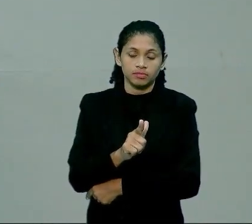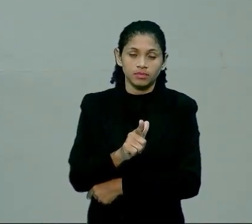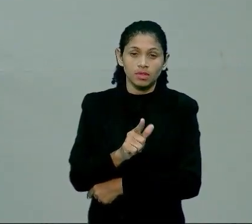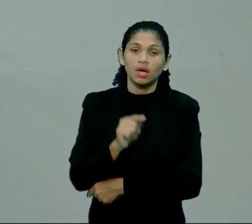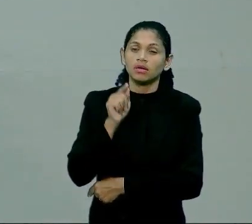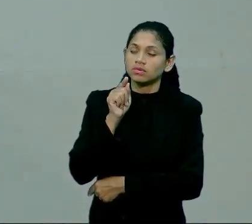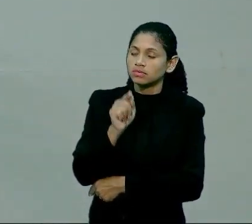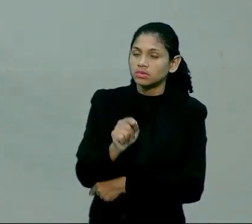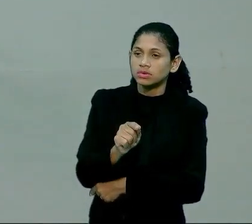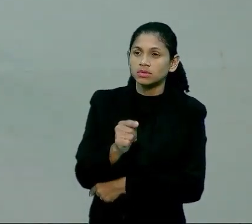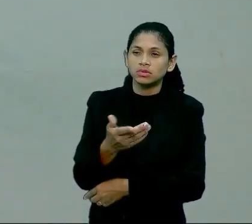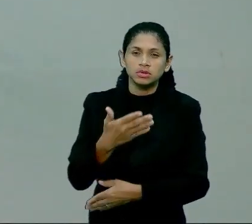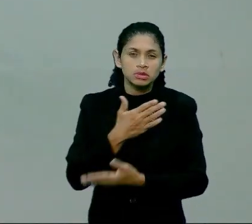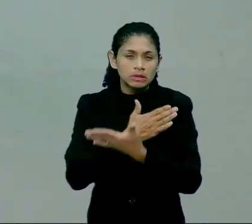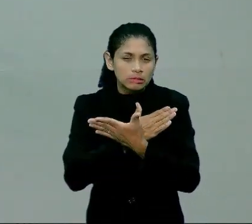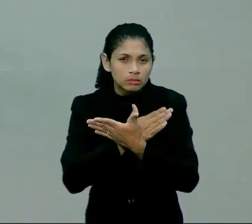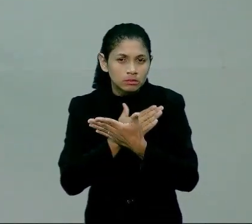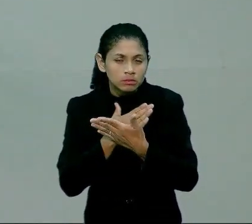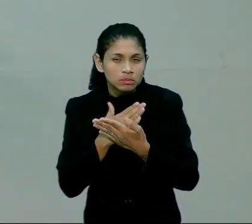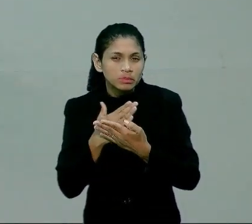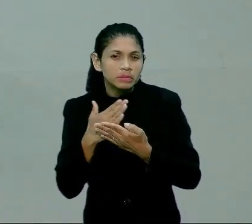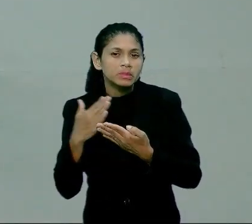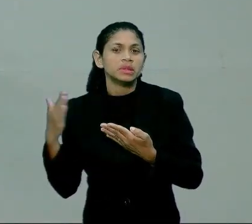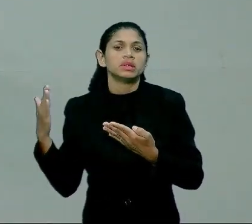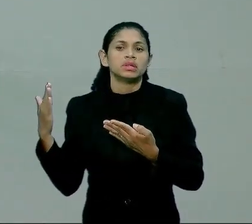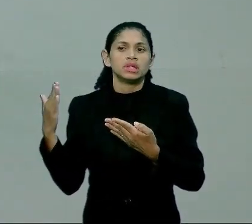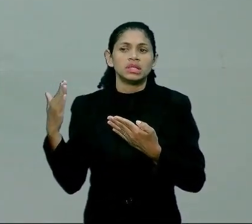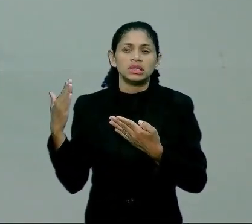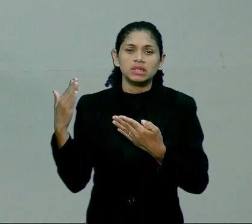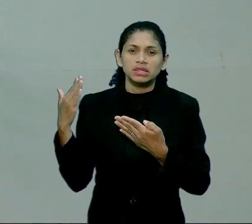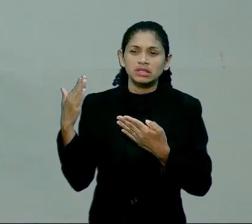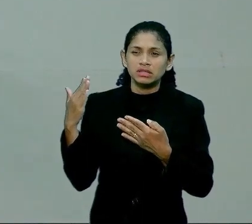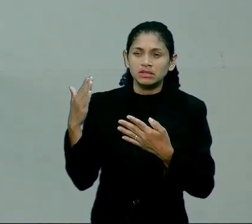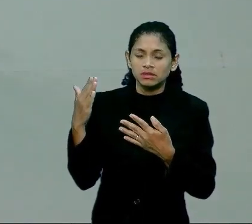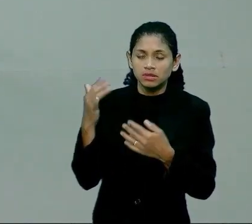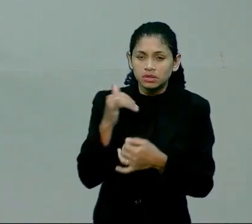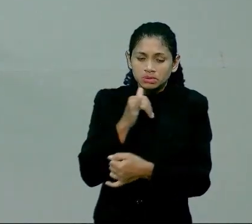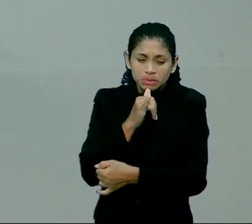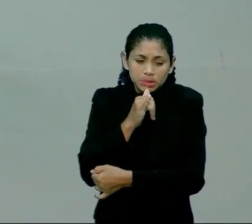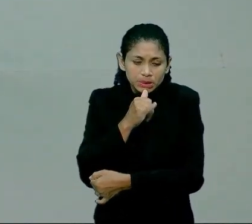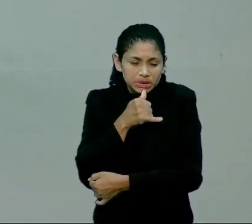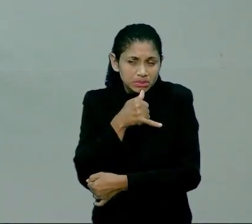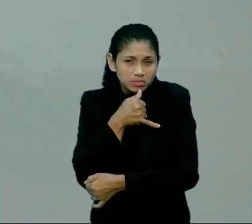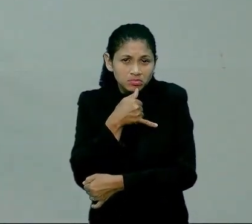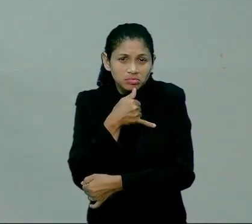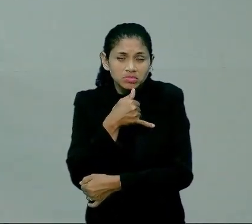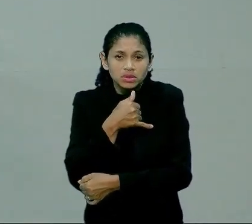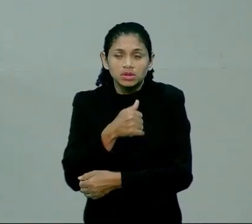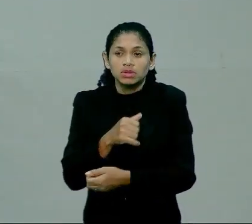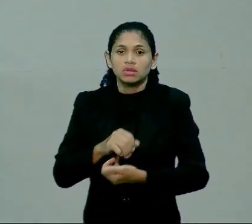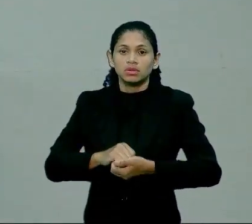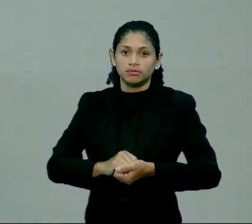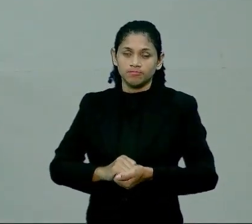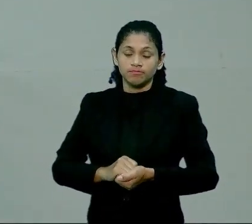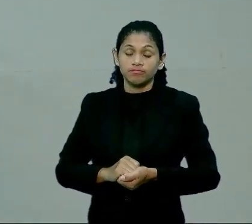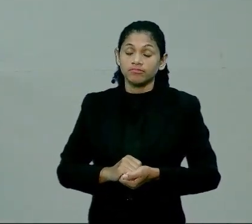passa a somatizar isso, e aí você fica insatisfeito, inseguro, e aí isso vai gerando problemas